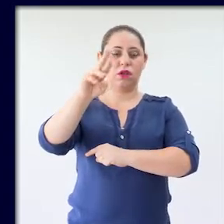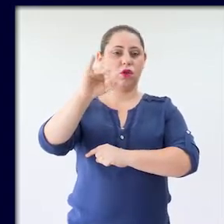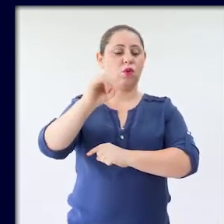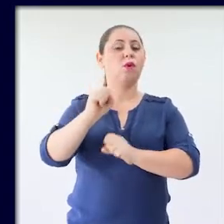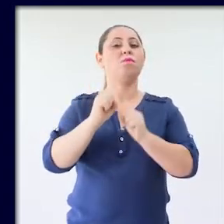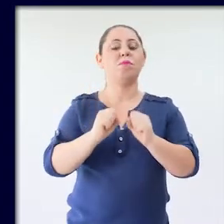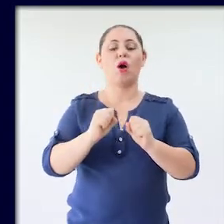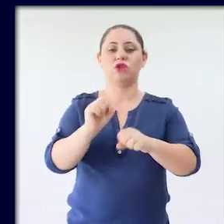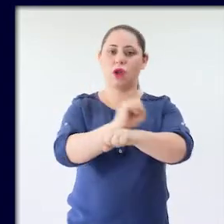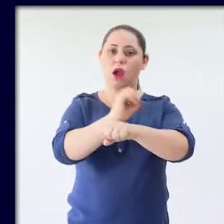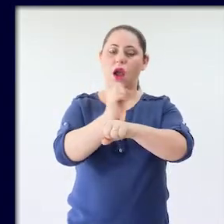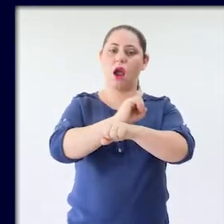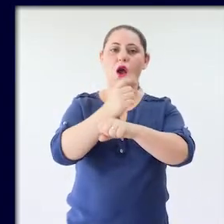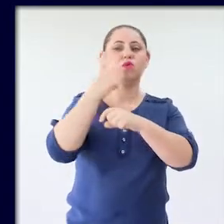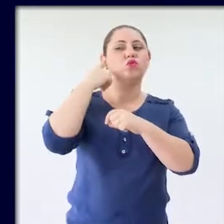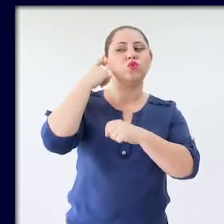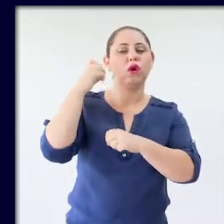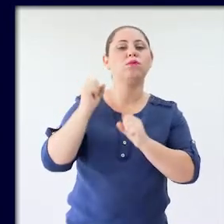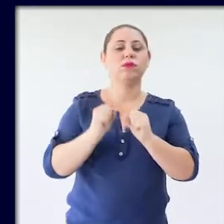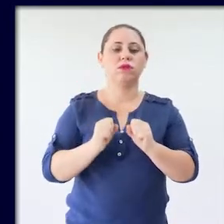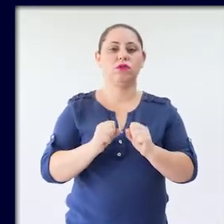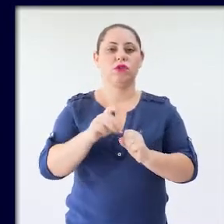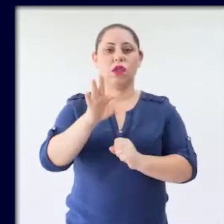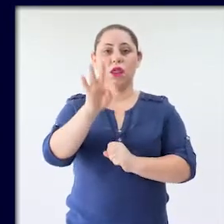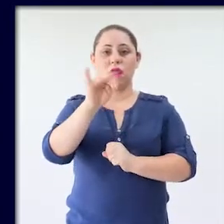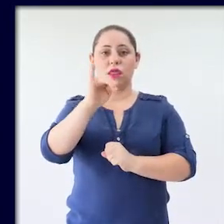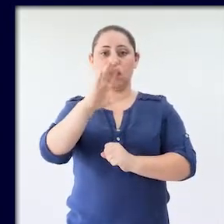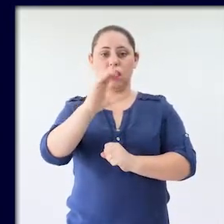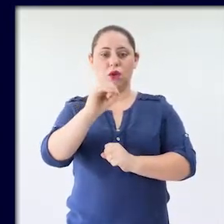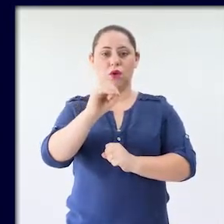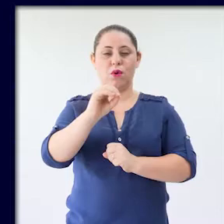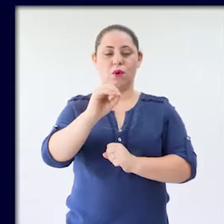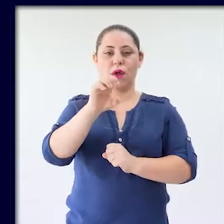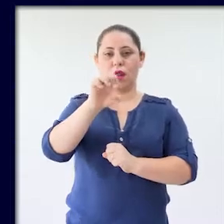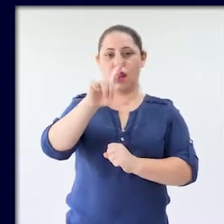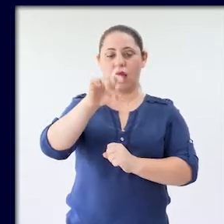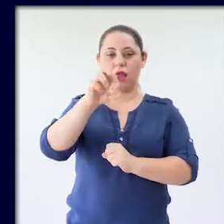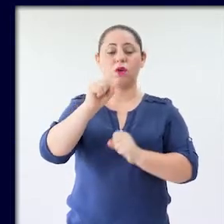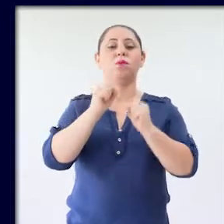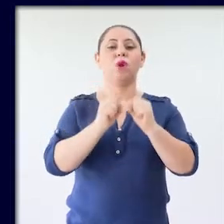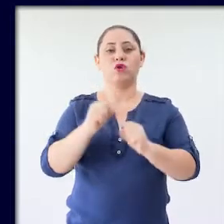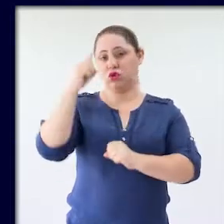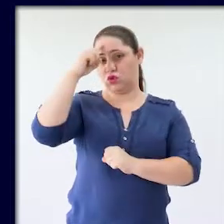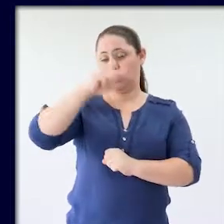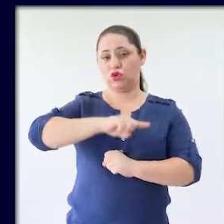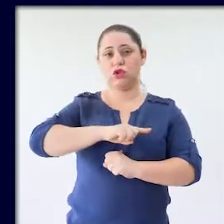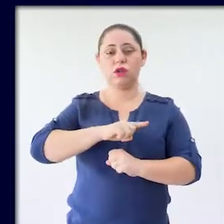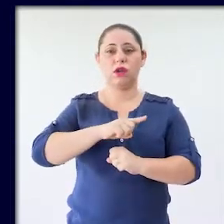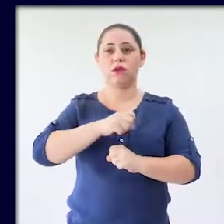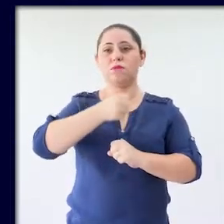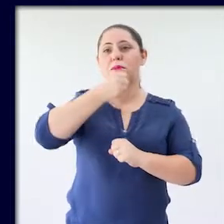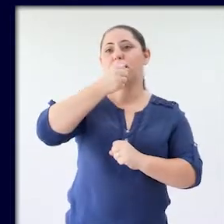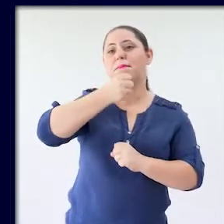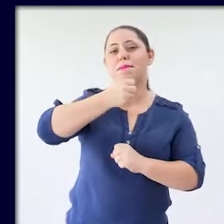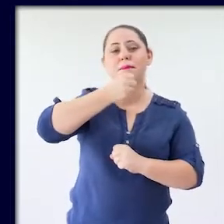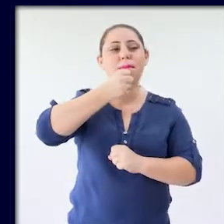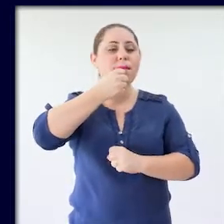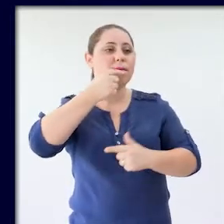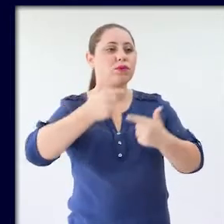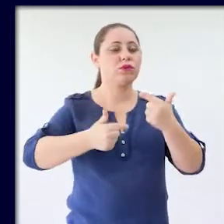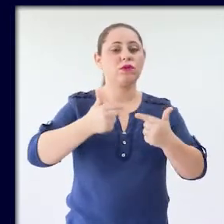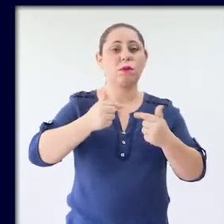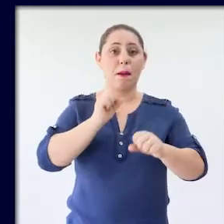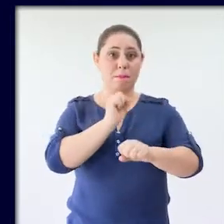eleições. O que pode é carro de som. Agora, trio elétrico, ele pode ser utilizado no dia do comício, desde que ele permaneça